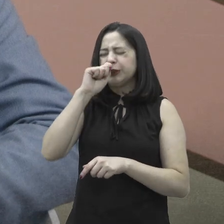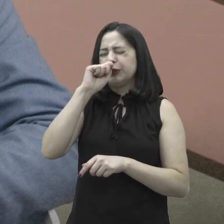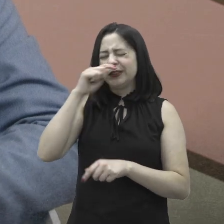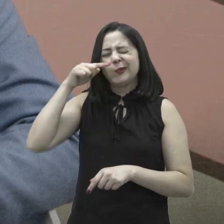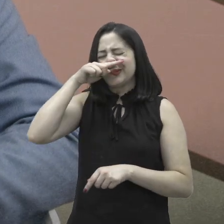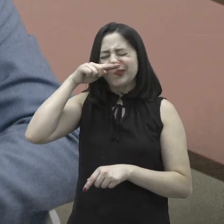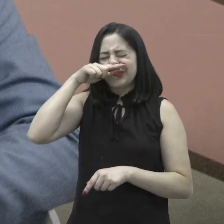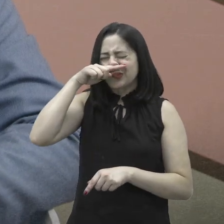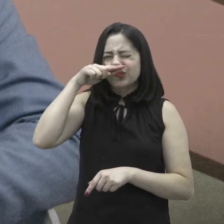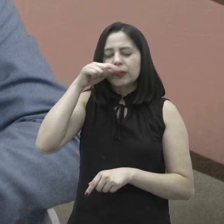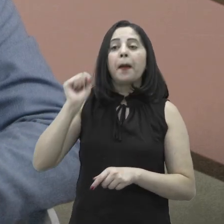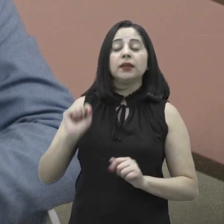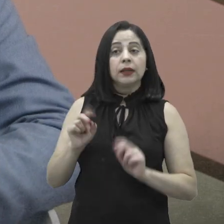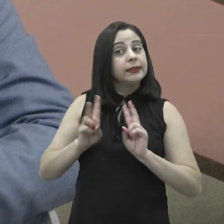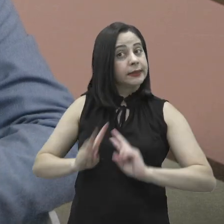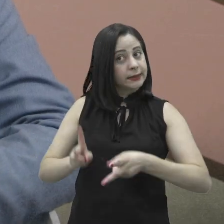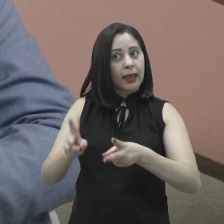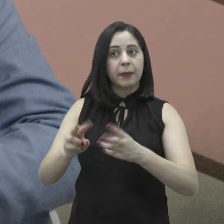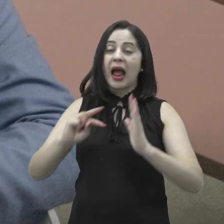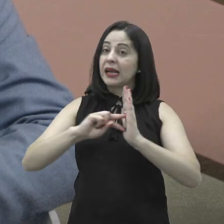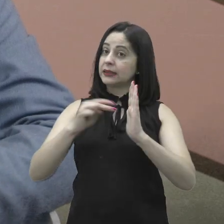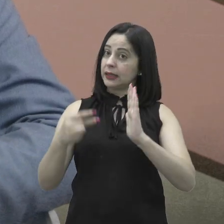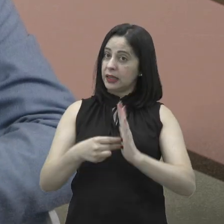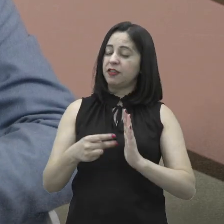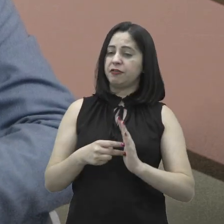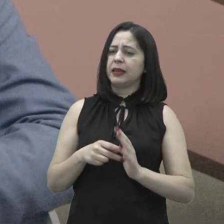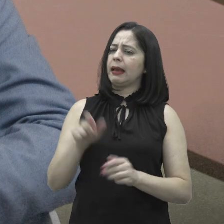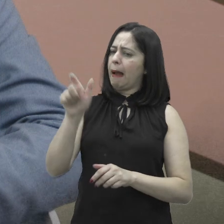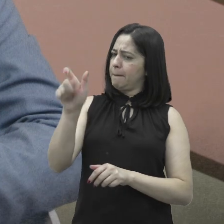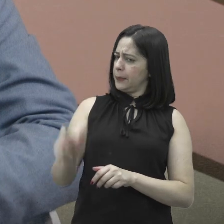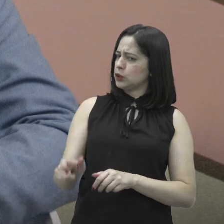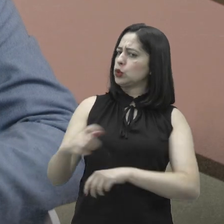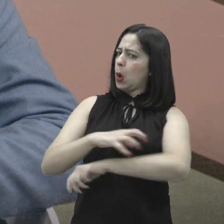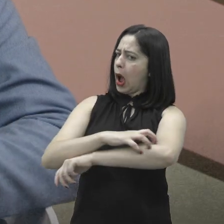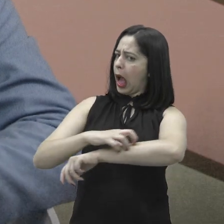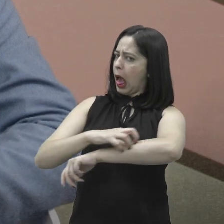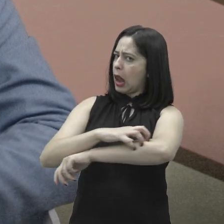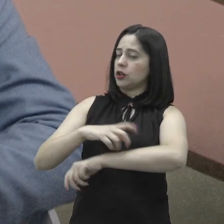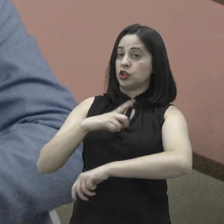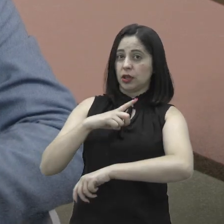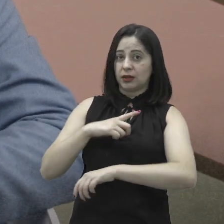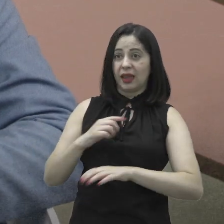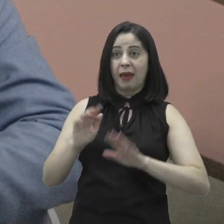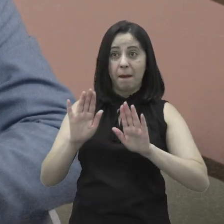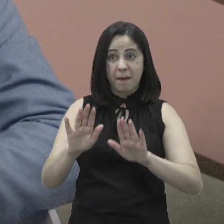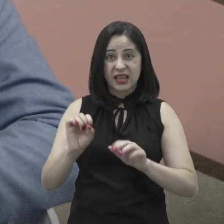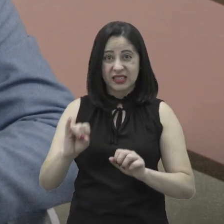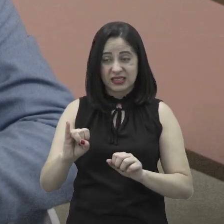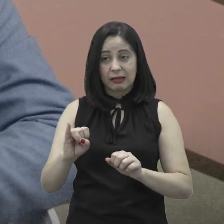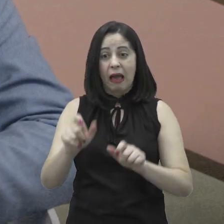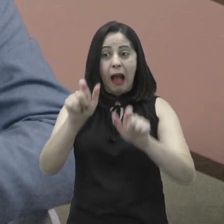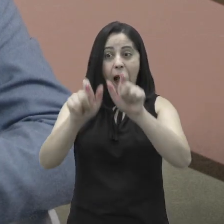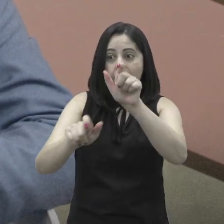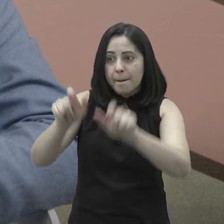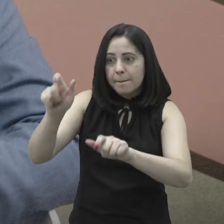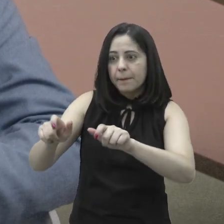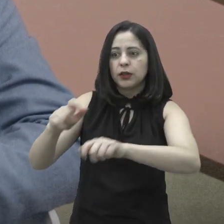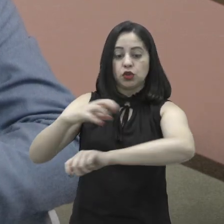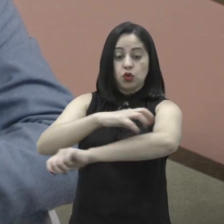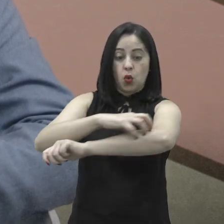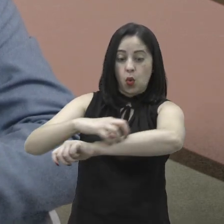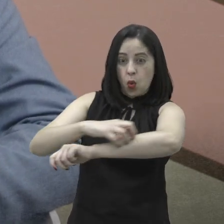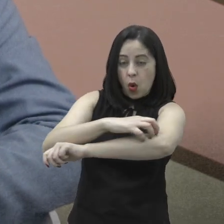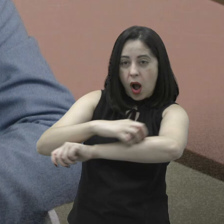os espirros, e são sinais de que a pessoa possui uma alergia, certo? Então, se a pessoa tem sintomas de alergia junto com os